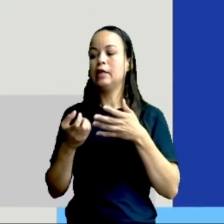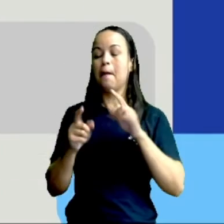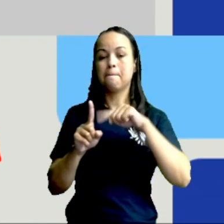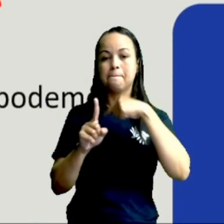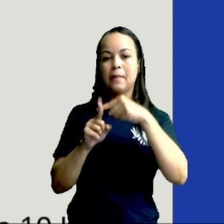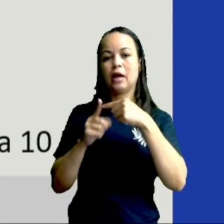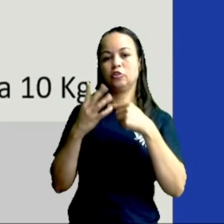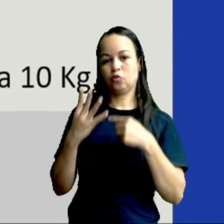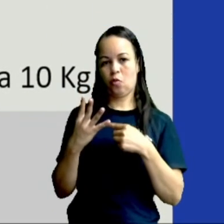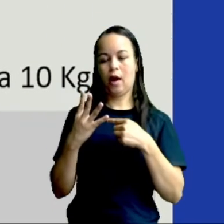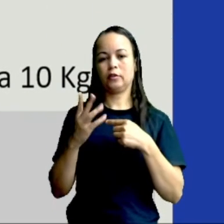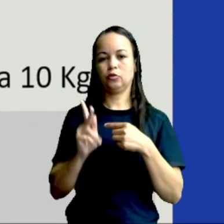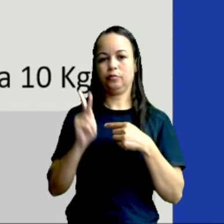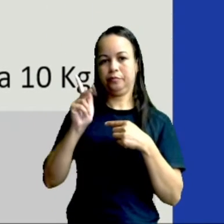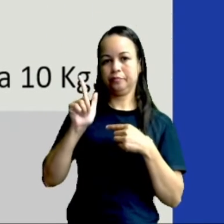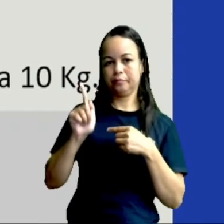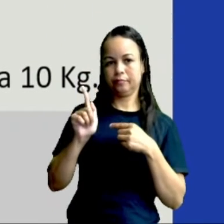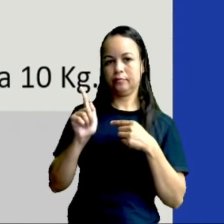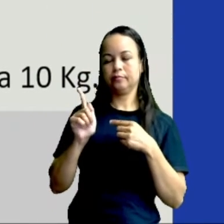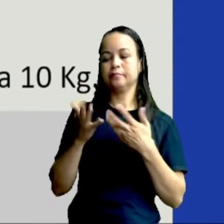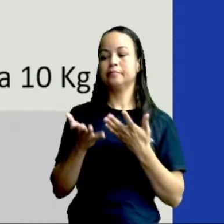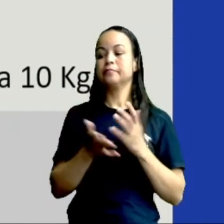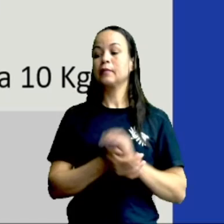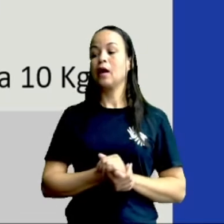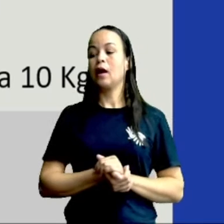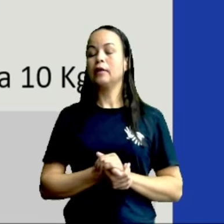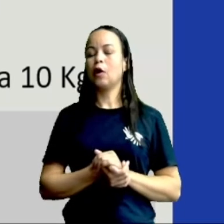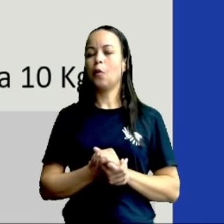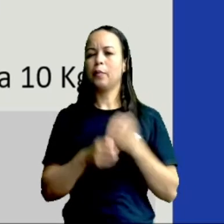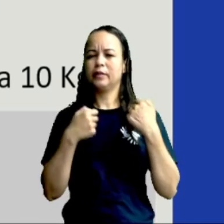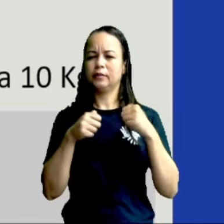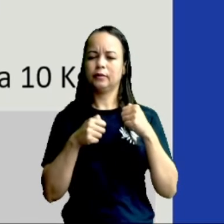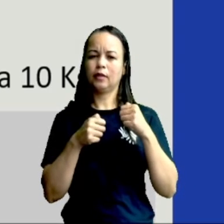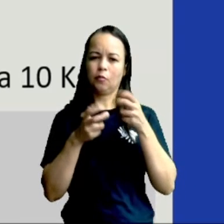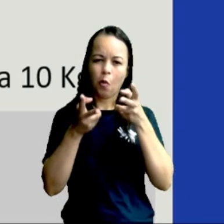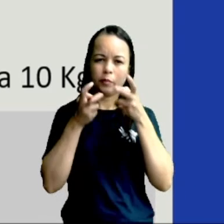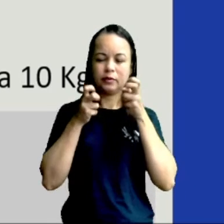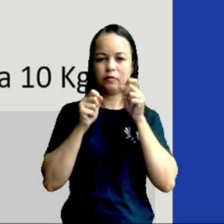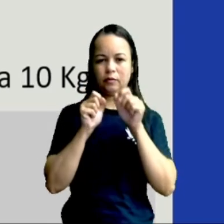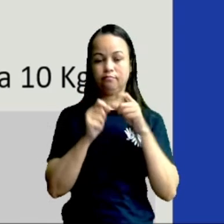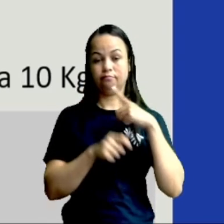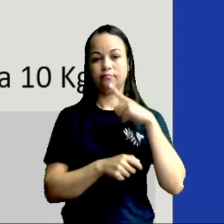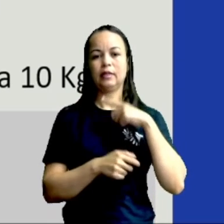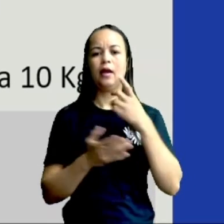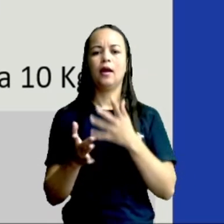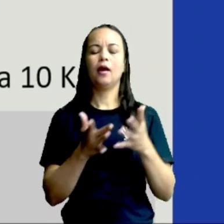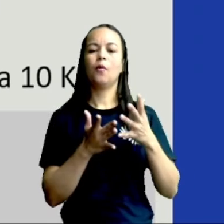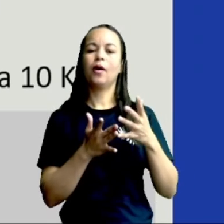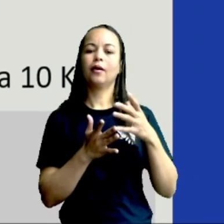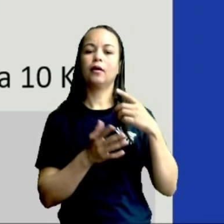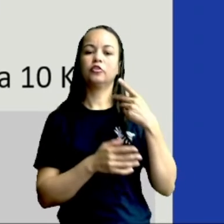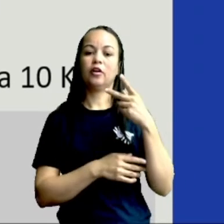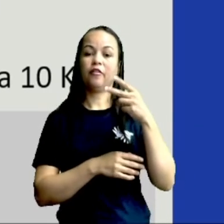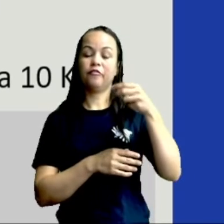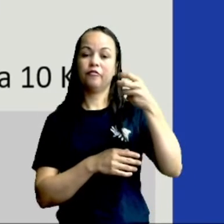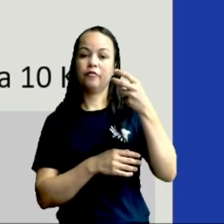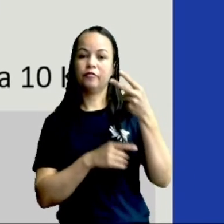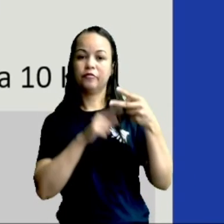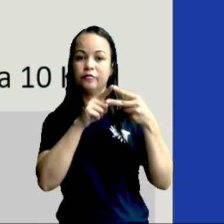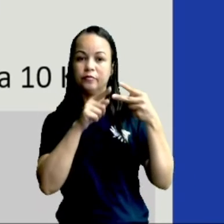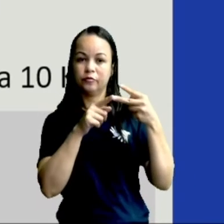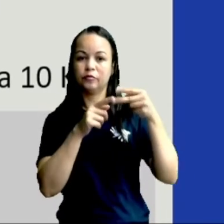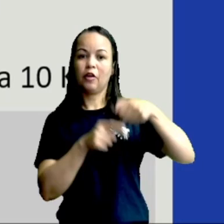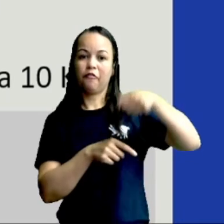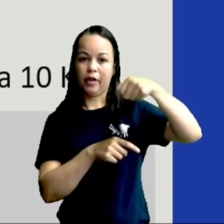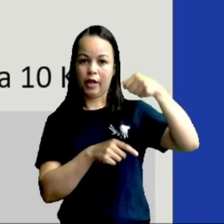fazer? A gente precisa observar que, como temos pelo menos uma caixa verde de cada lado, podemos